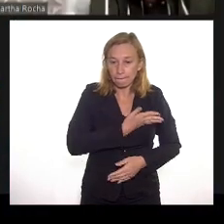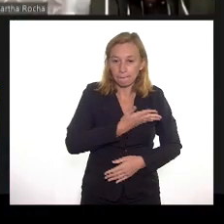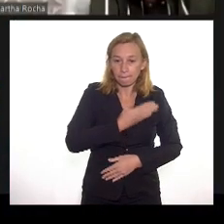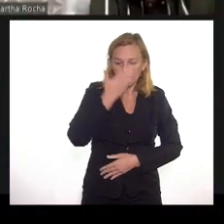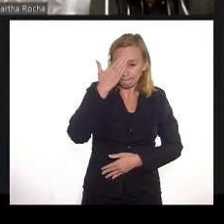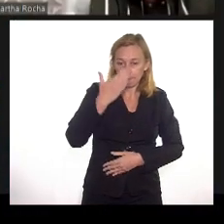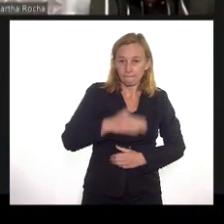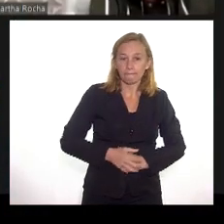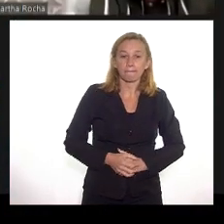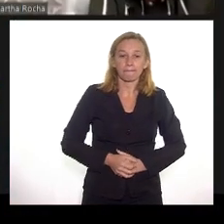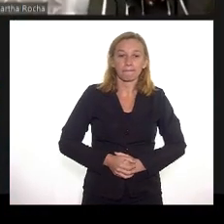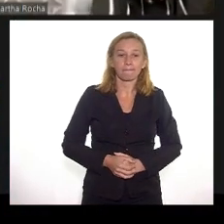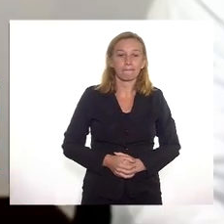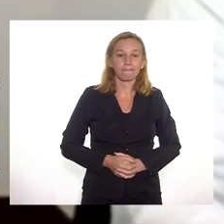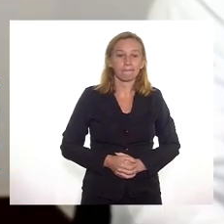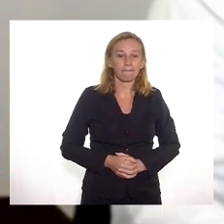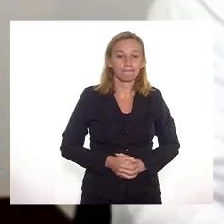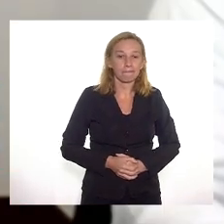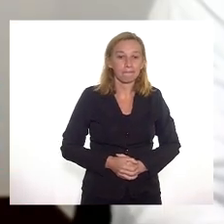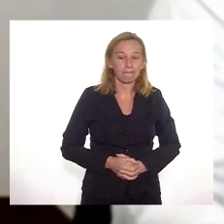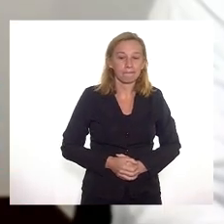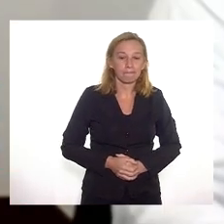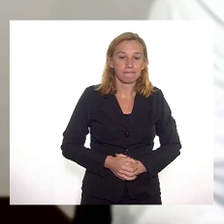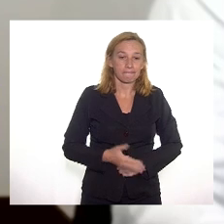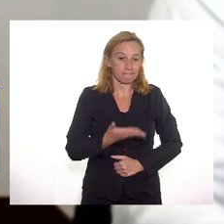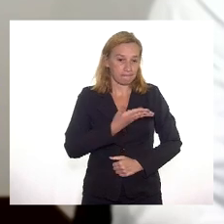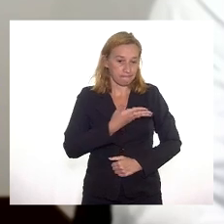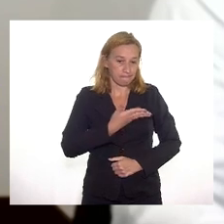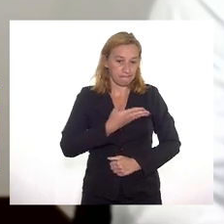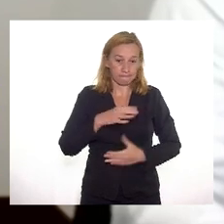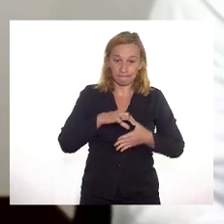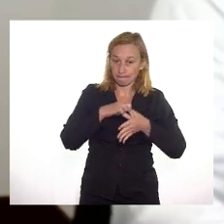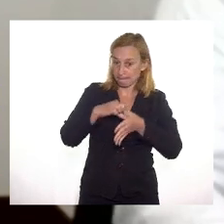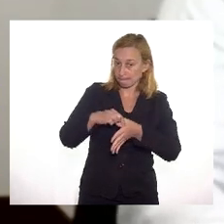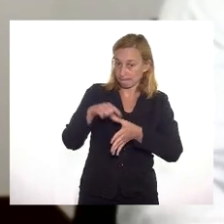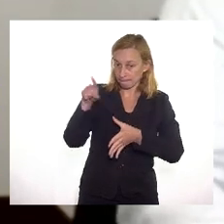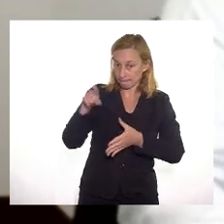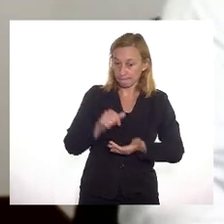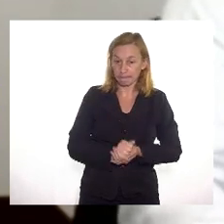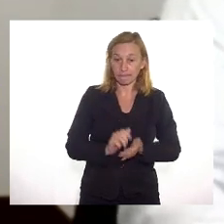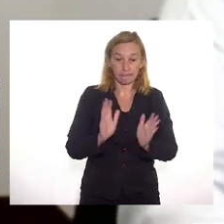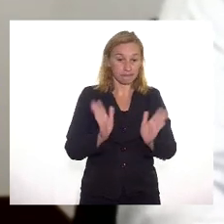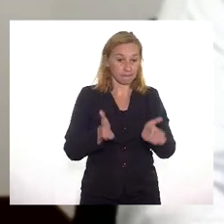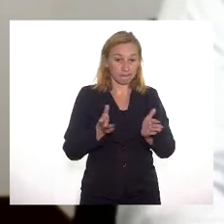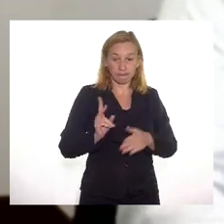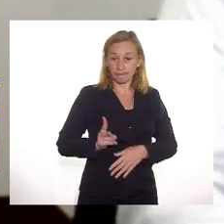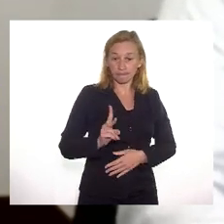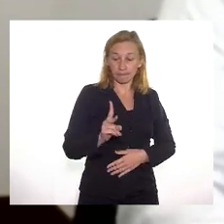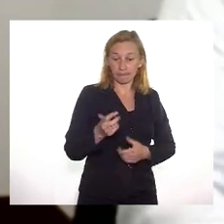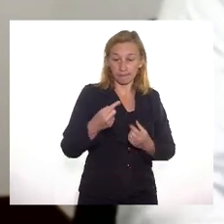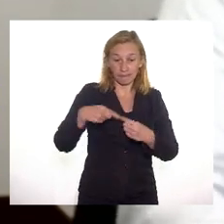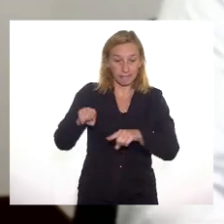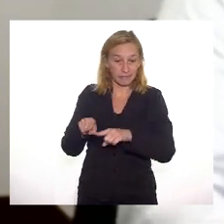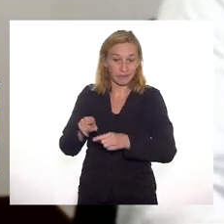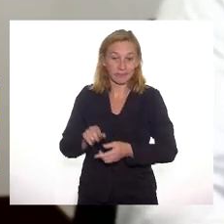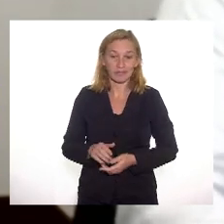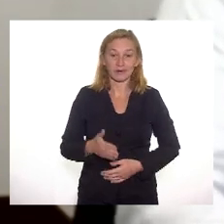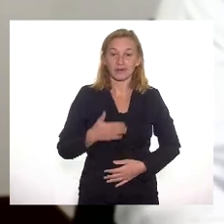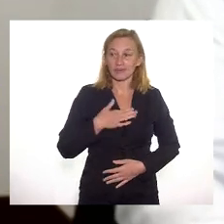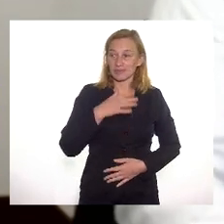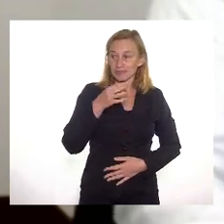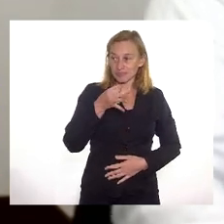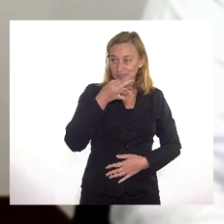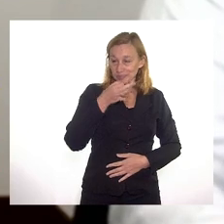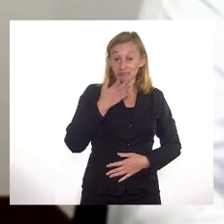obrigada. Obrigado. É que o nosso amigo lá, ó, o líder, ele agora quer sempre ficar contra as minhas proposições,